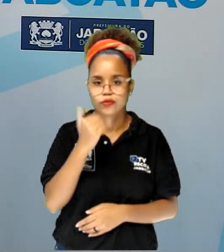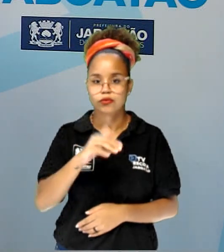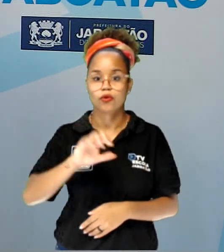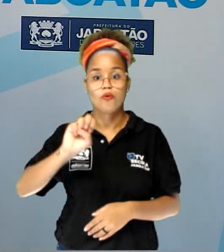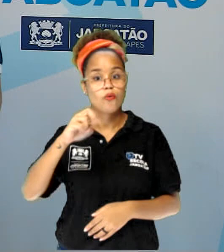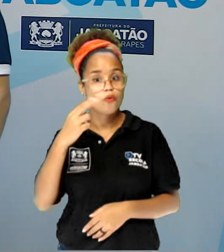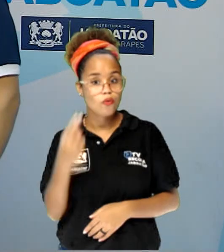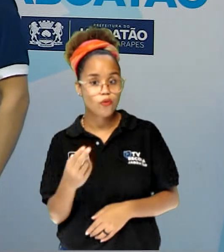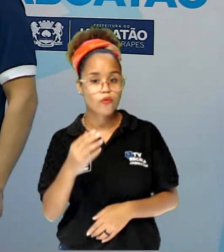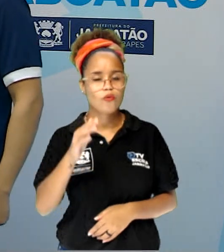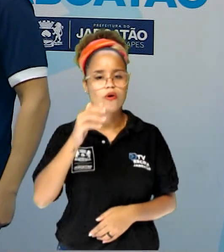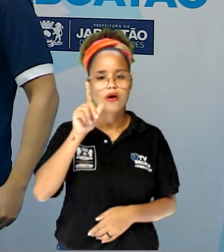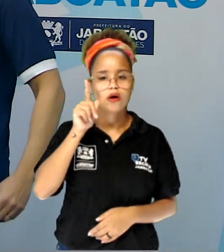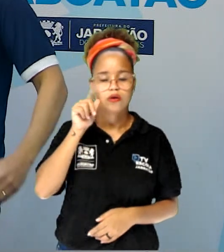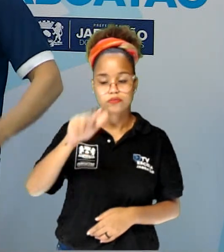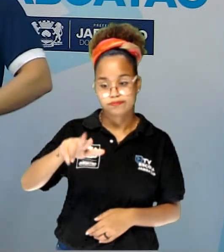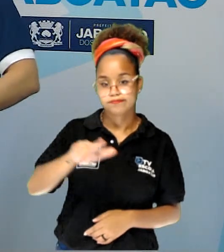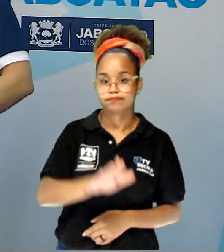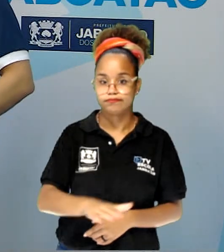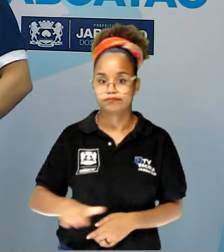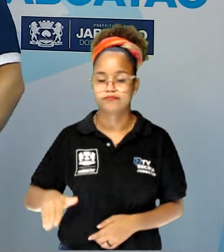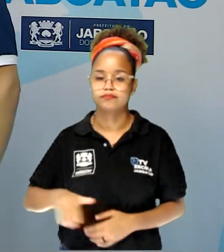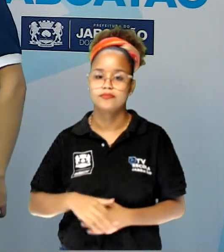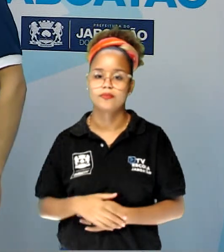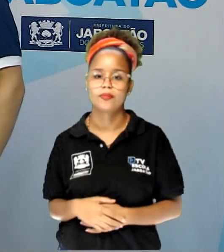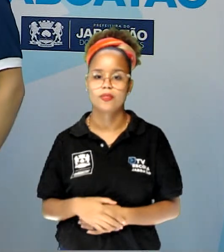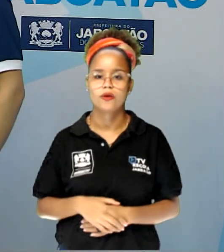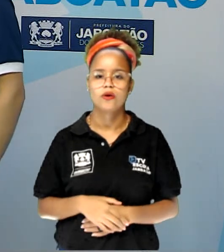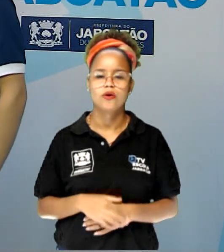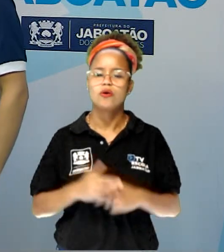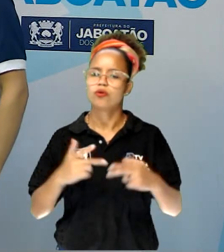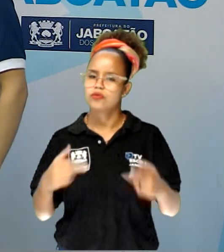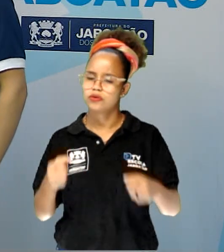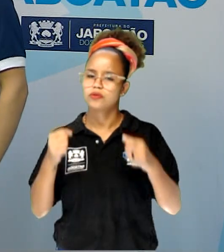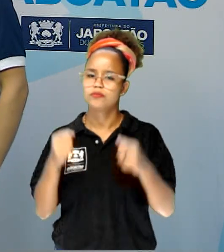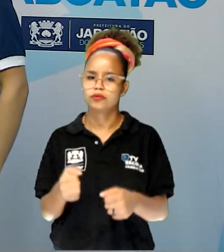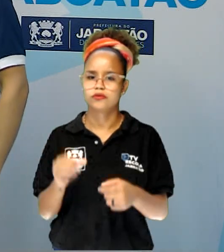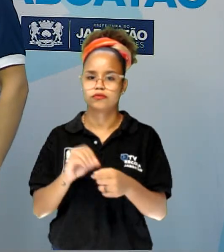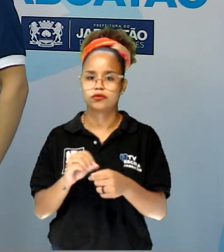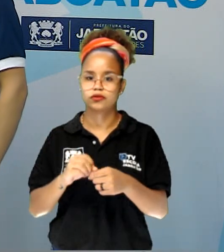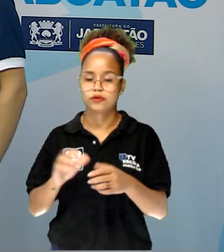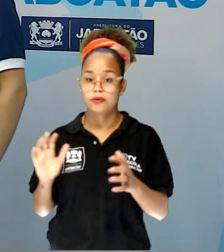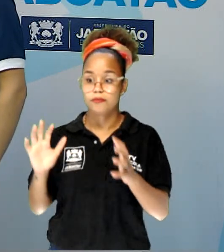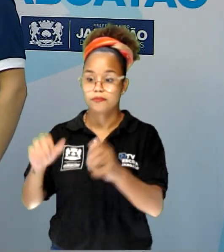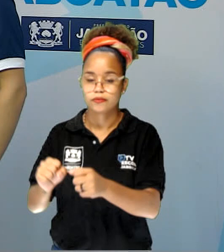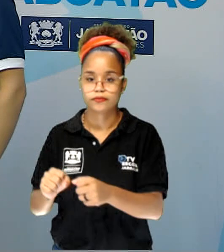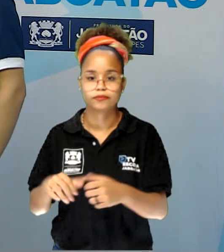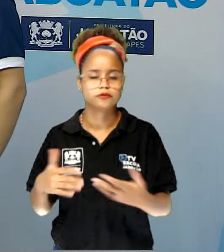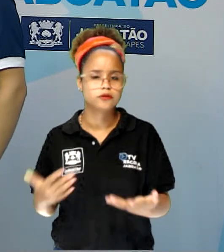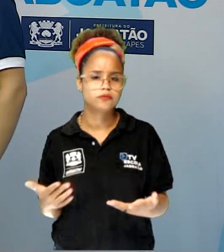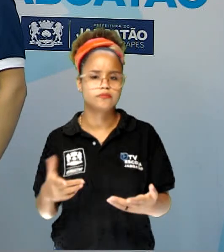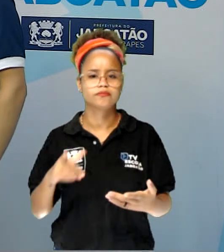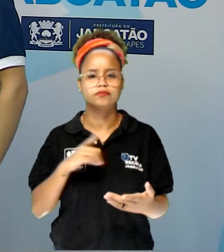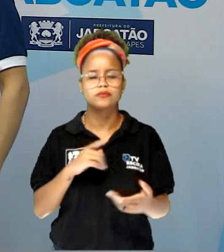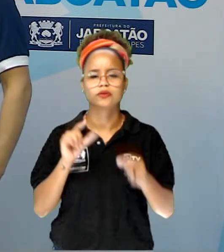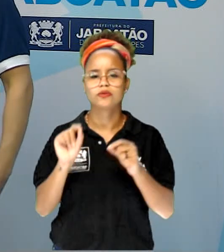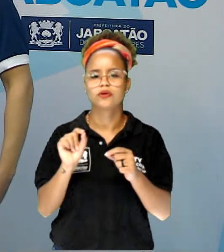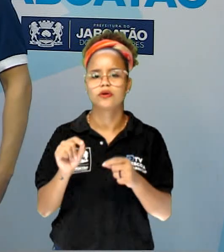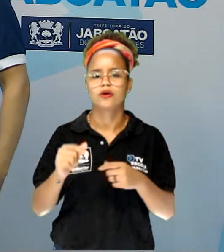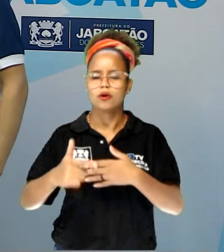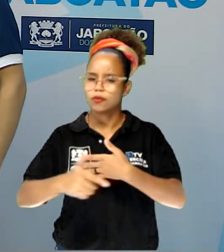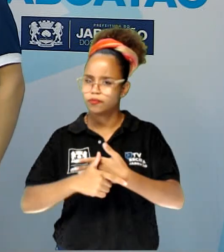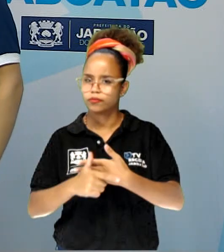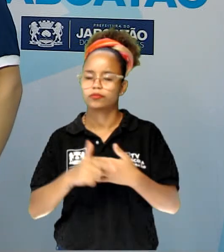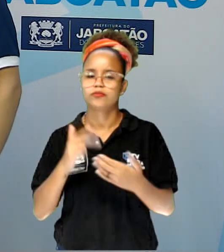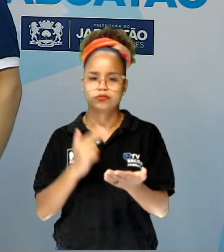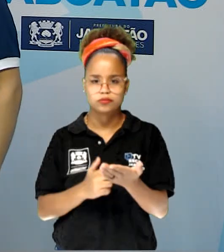menor, apesar dos protestos. Tudo isso aí são coisas que podem ser feitas de goleiras. Dessa forma, a gente tem elementos da mesma função